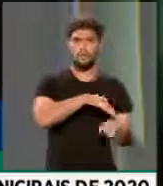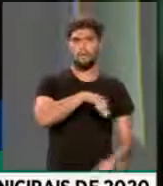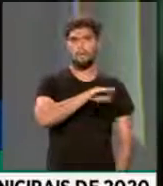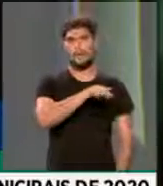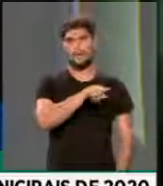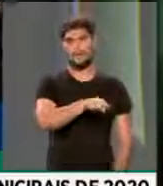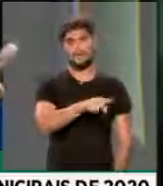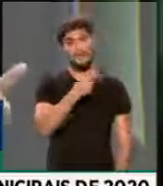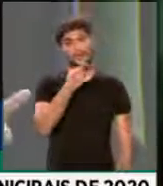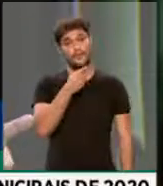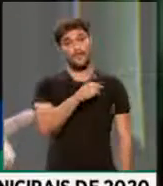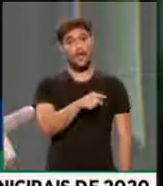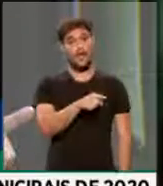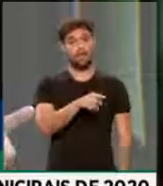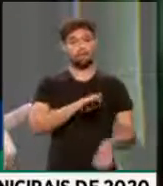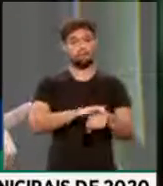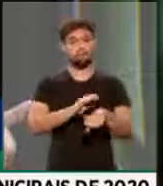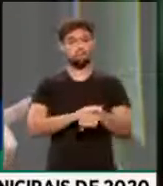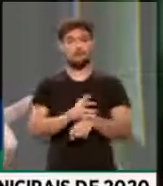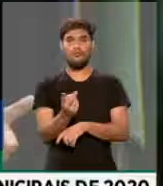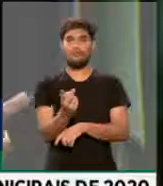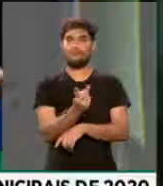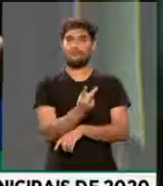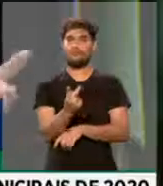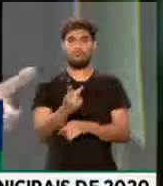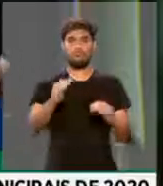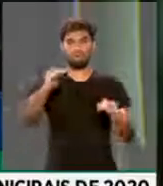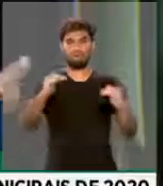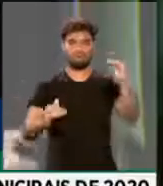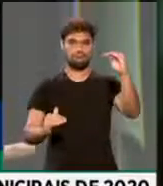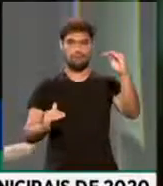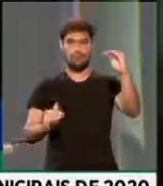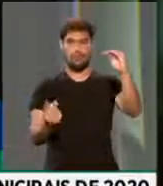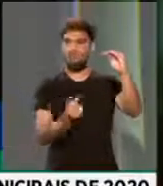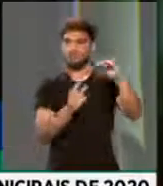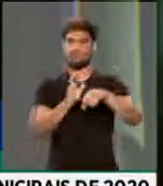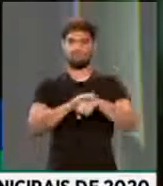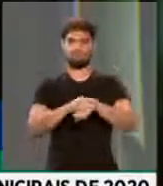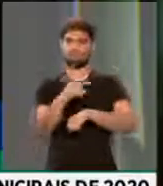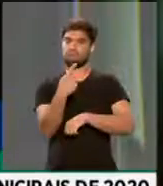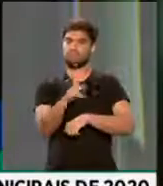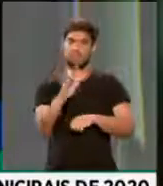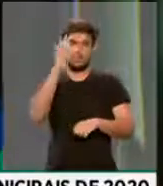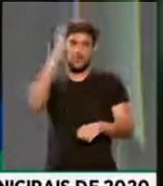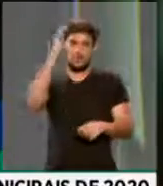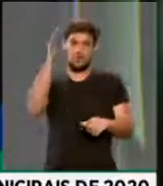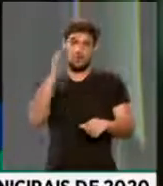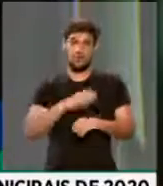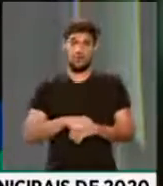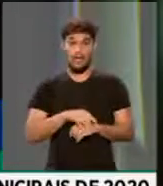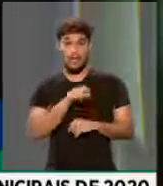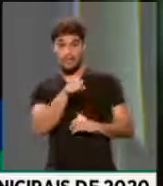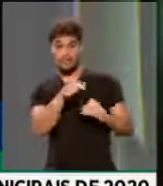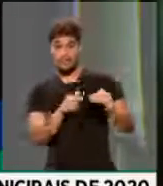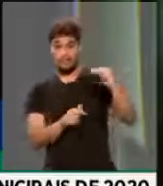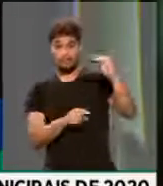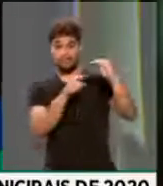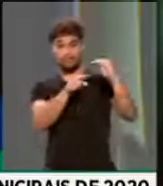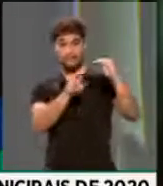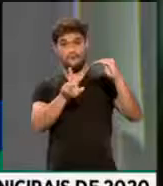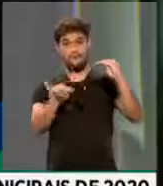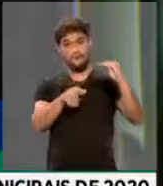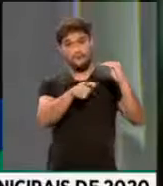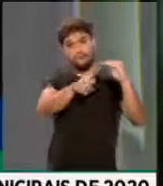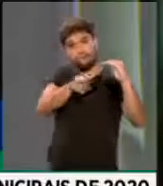e diz para eles se entenderem e chegarem a alguma conclusão, muito provavelmente aquele que tem mais força vai impor a